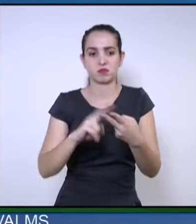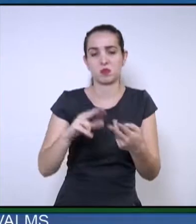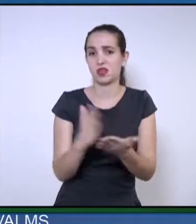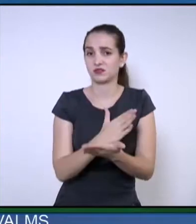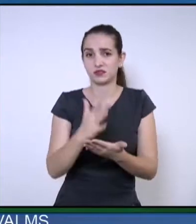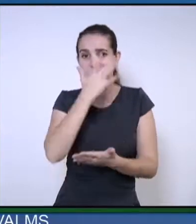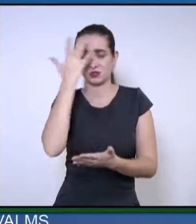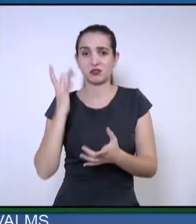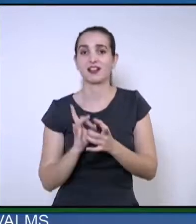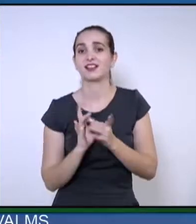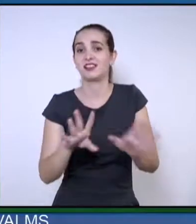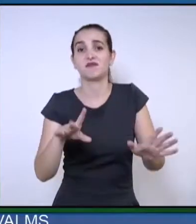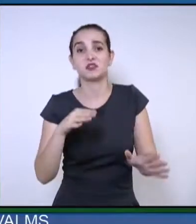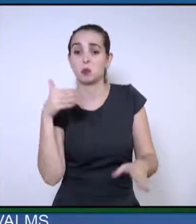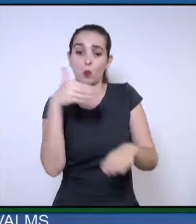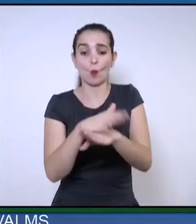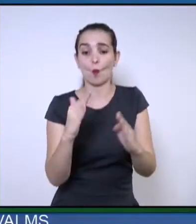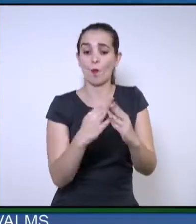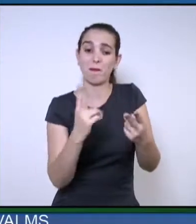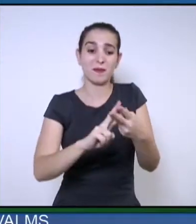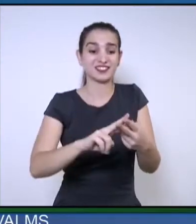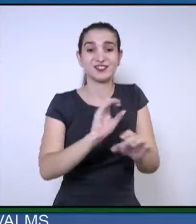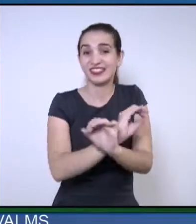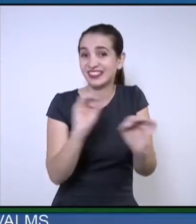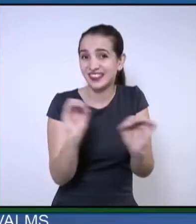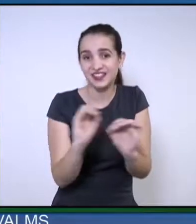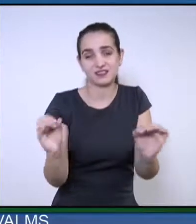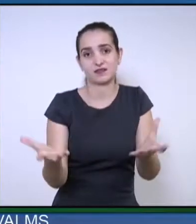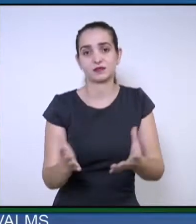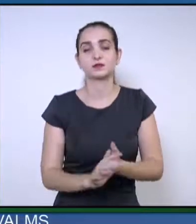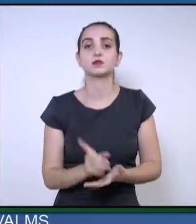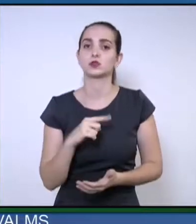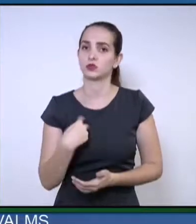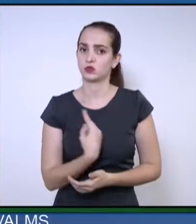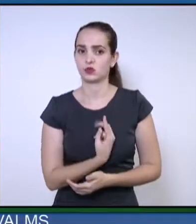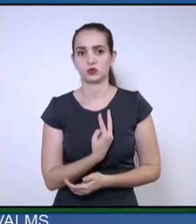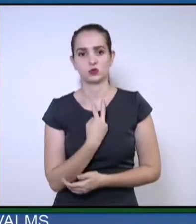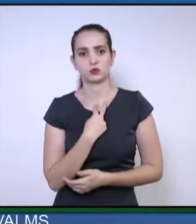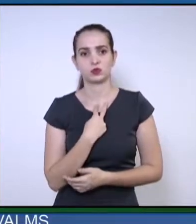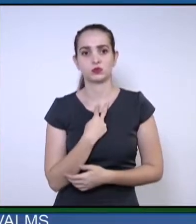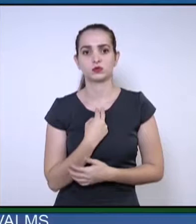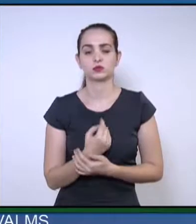ser nesse país. Então, nós não podemos, Uma parte. vou permitir, não podemos,